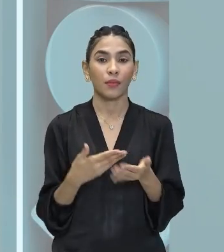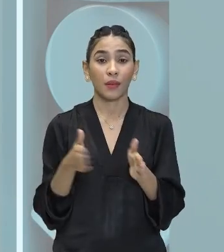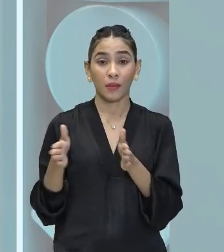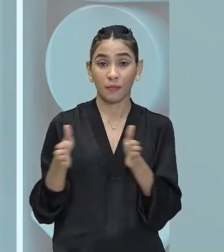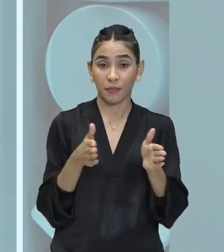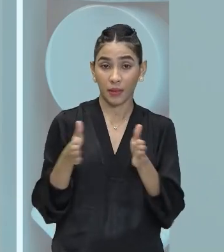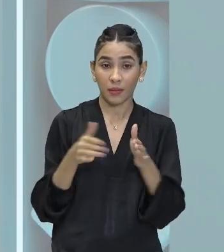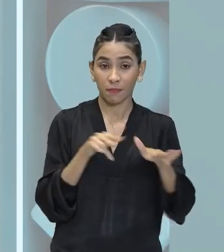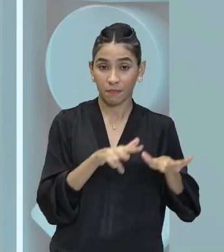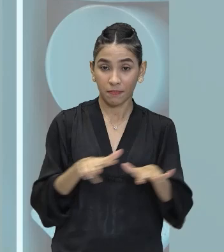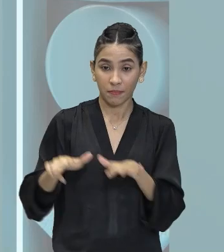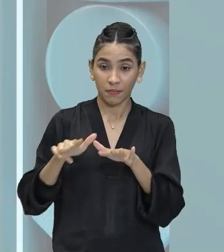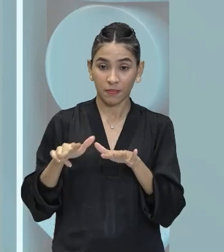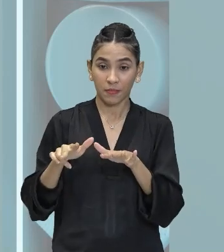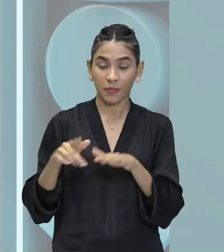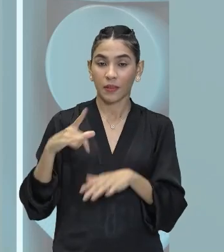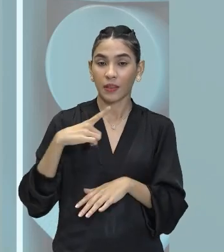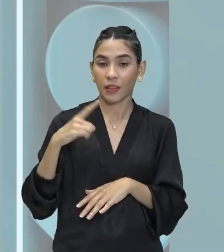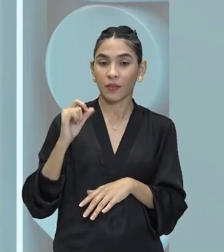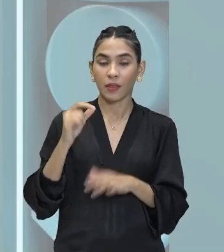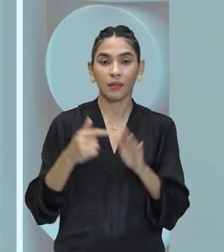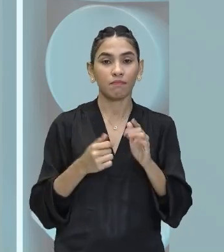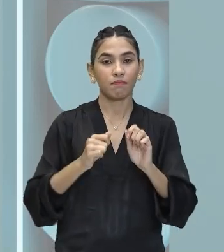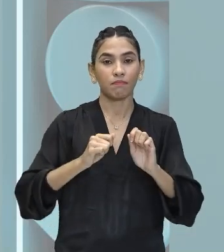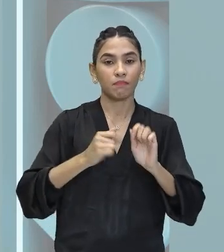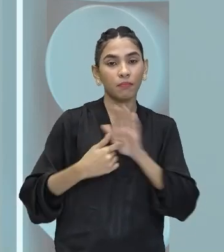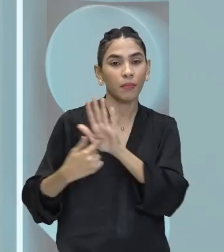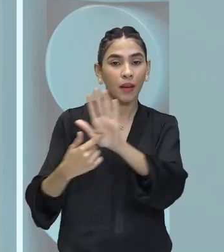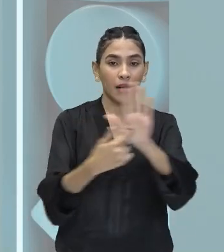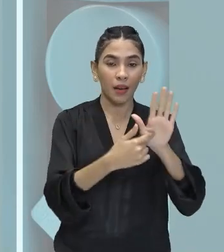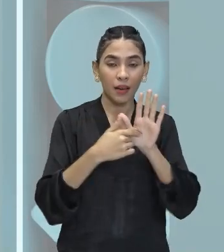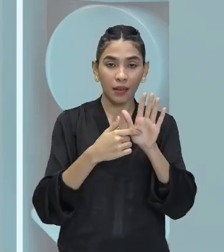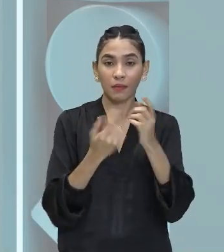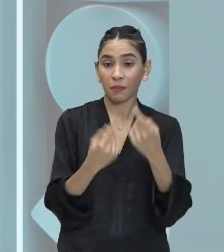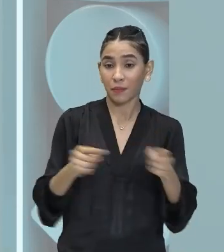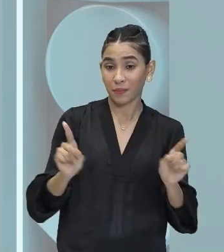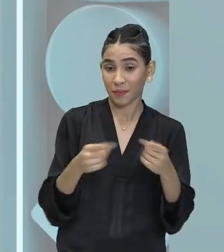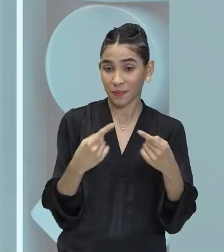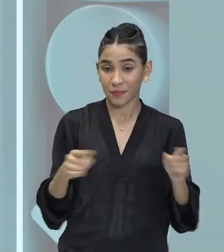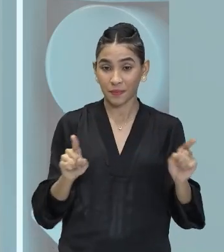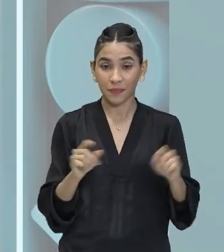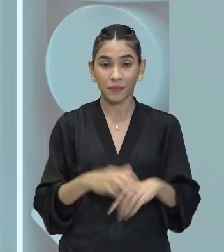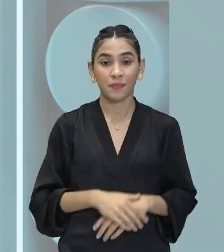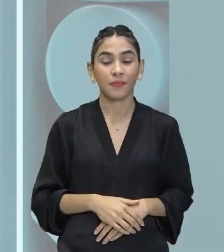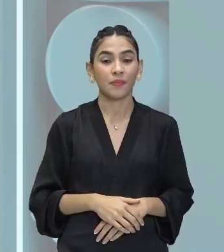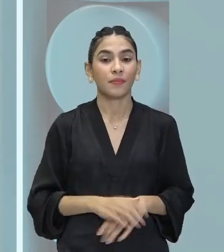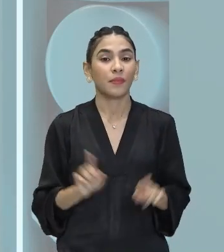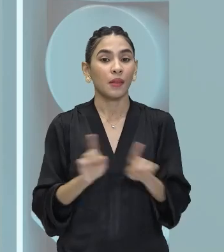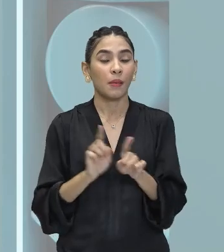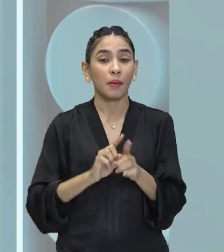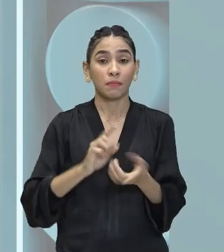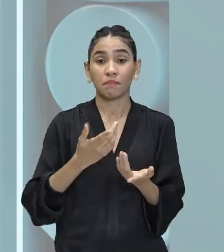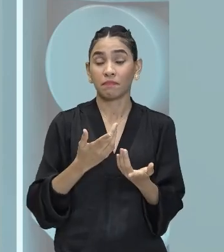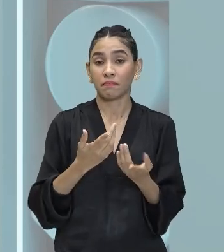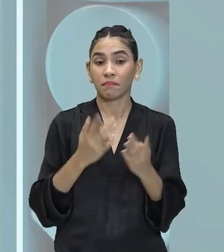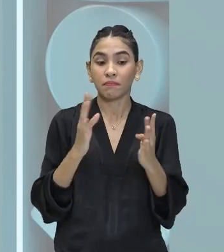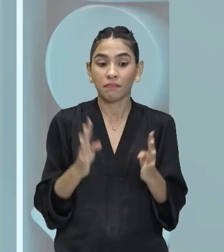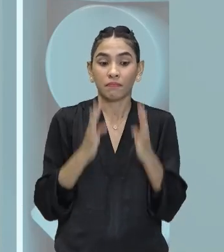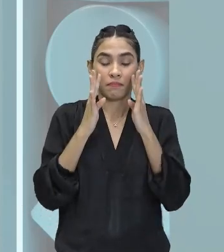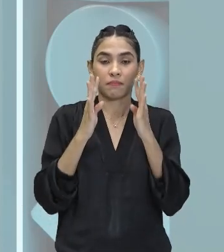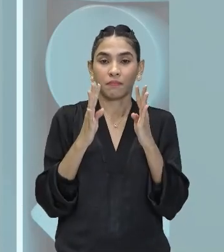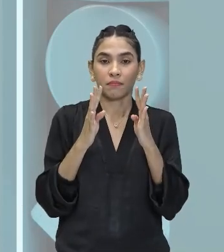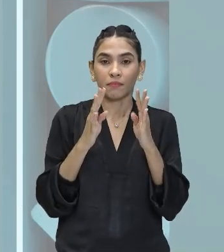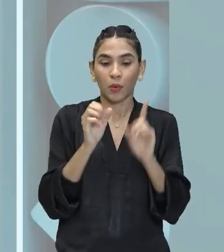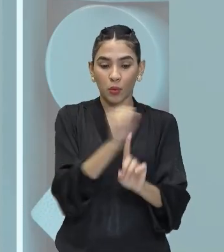essa semana, houve exposições, recitais e algo que chocou aquela sociedade que